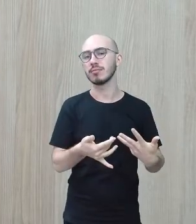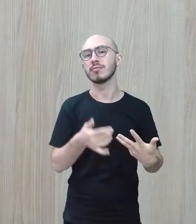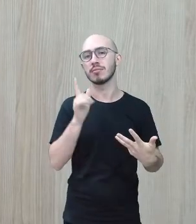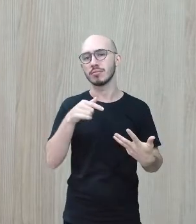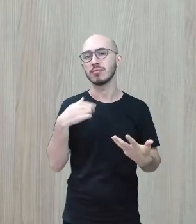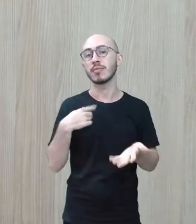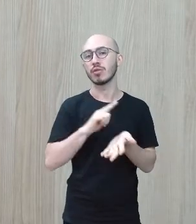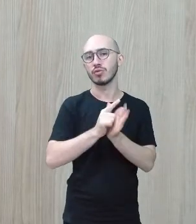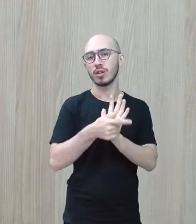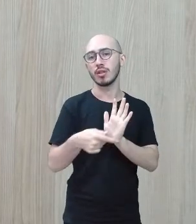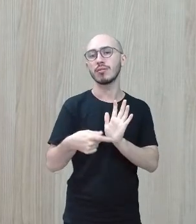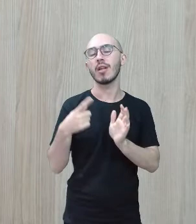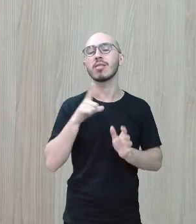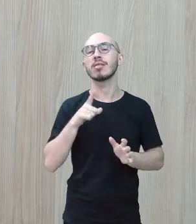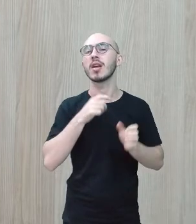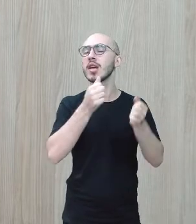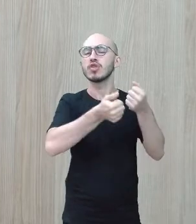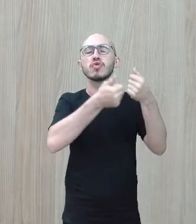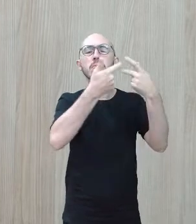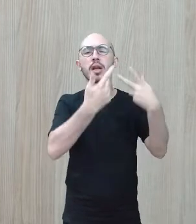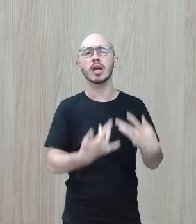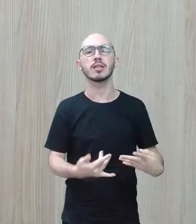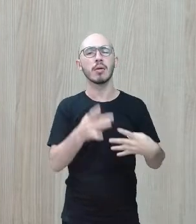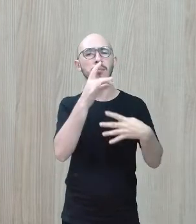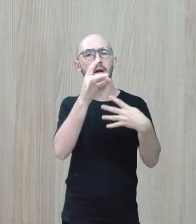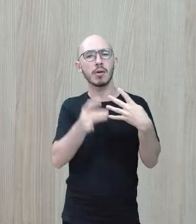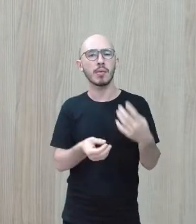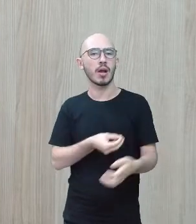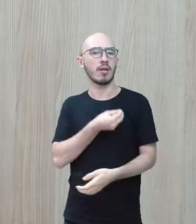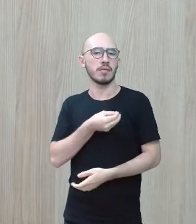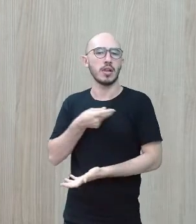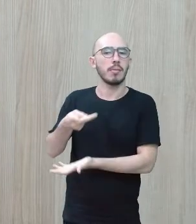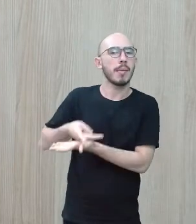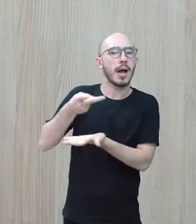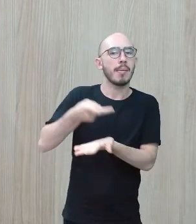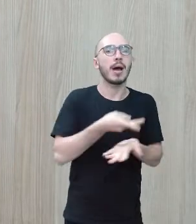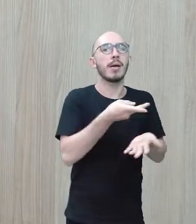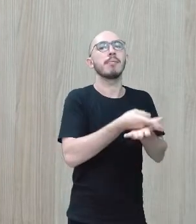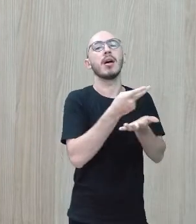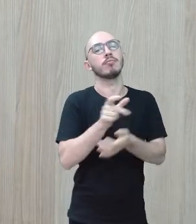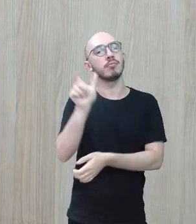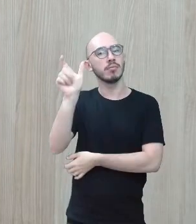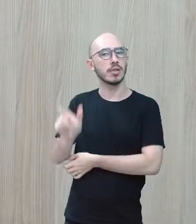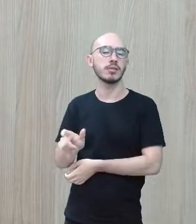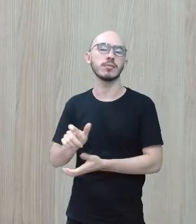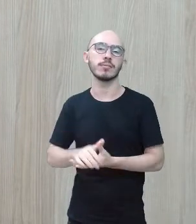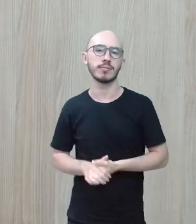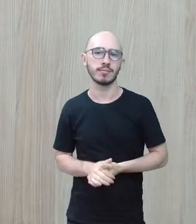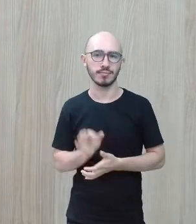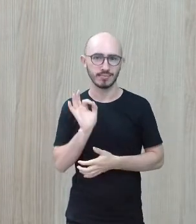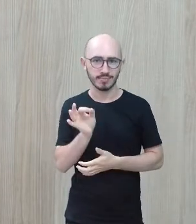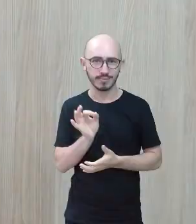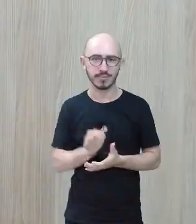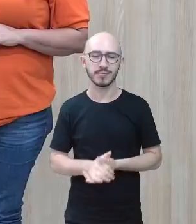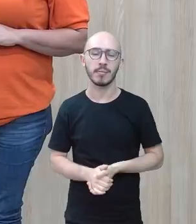faz um relato sobre a vida, os fatos que aconteceram na vida de alguém. Tá certo?